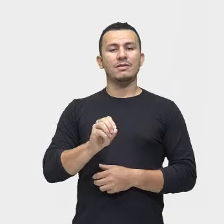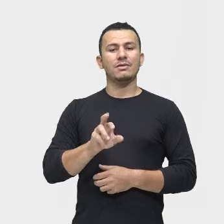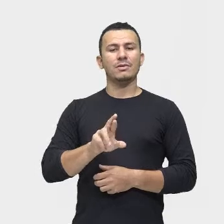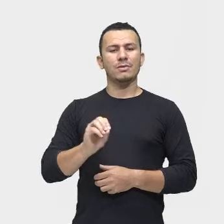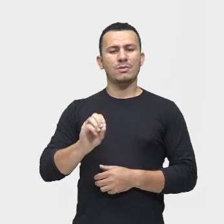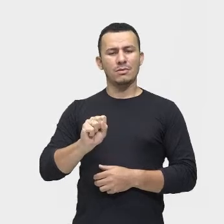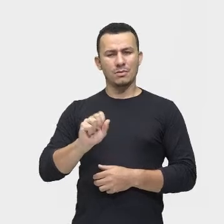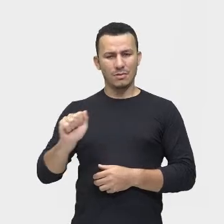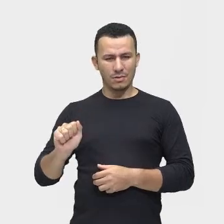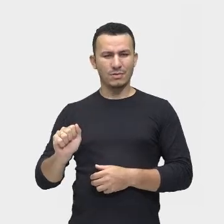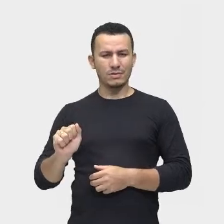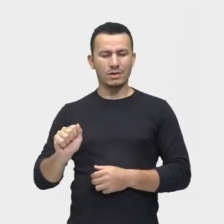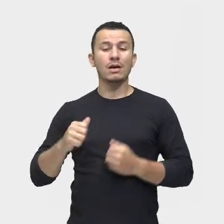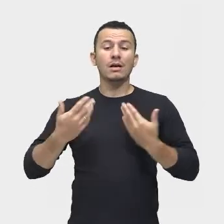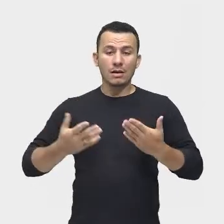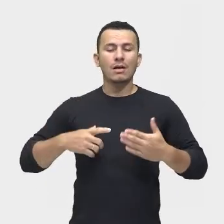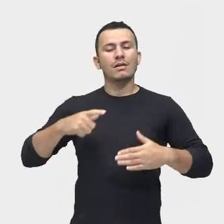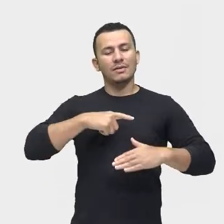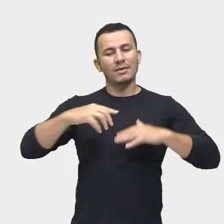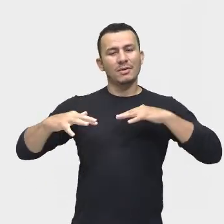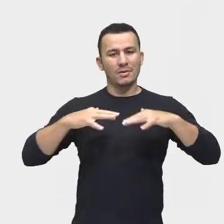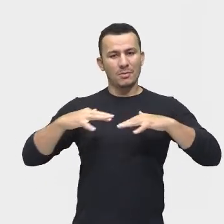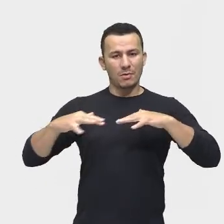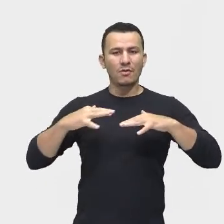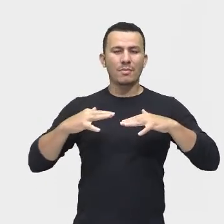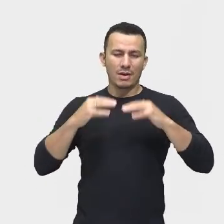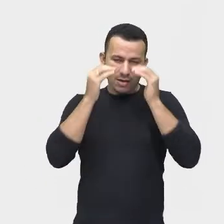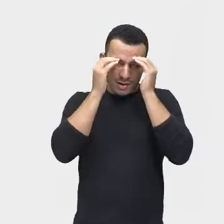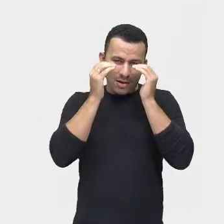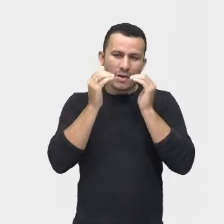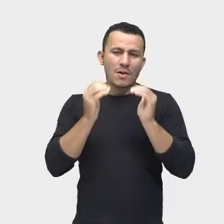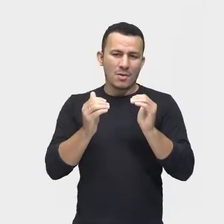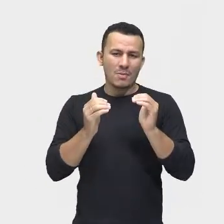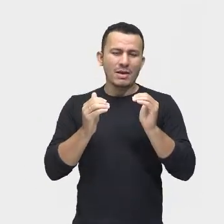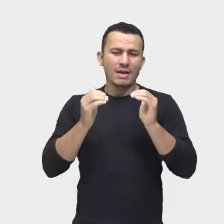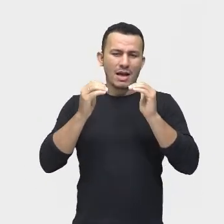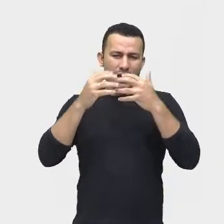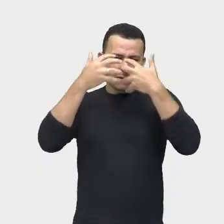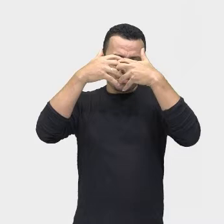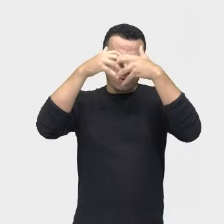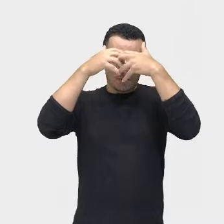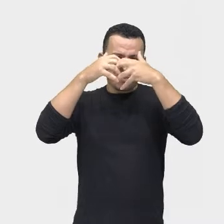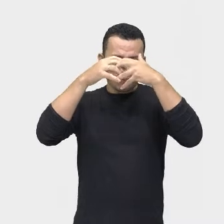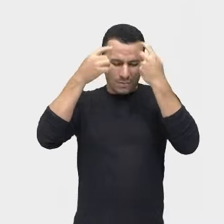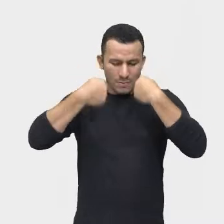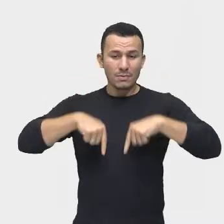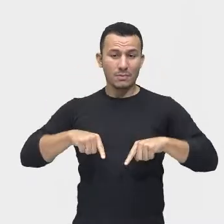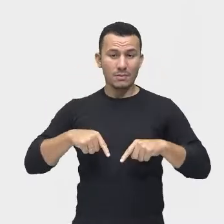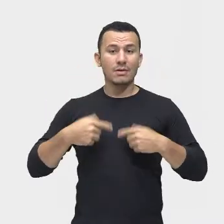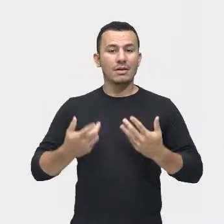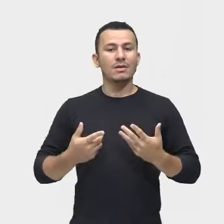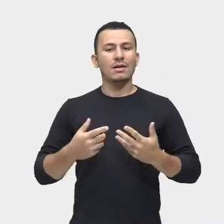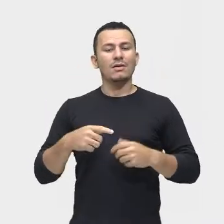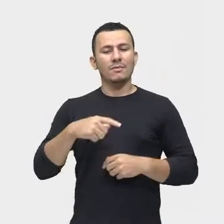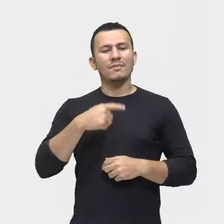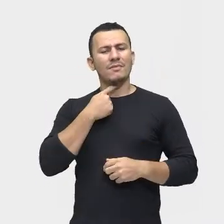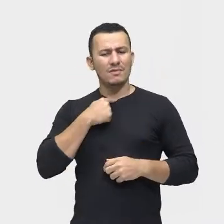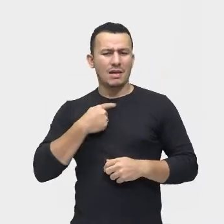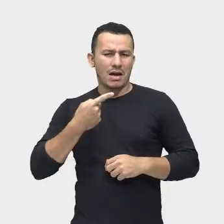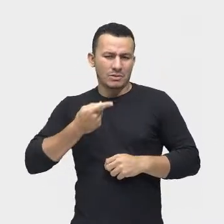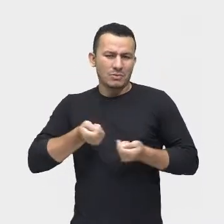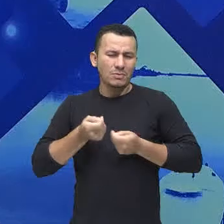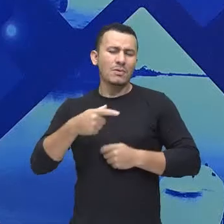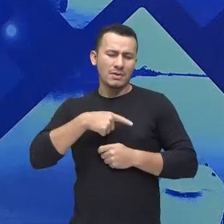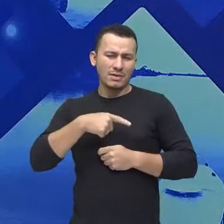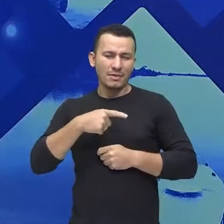voluntária, isto é, os seus movimentos obedecem à nossa vontade. O músculo estriado esquelético, ele recebe esse nome porque